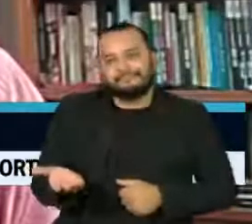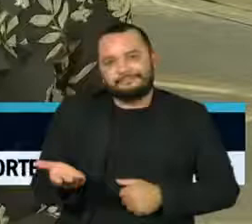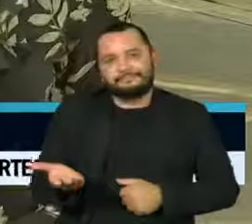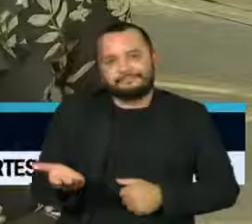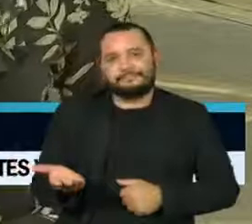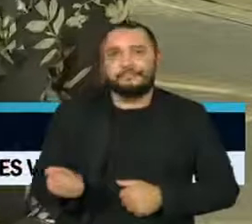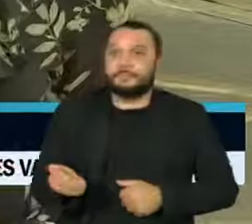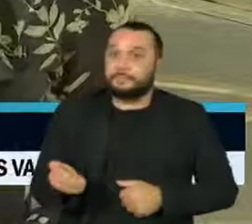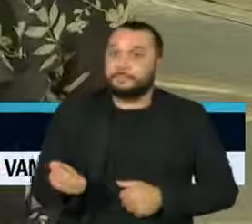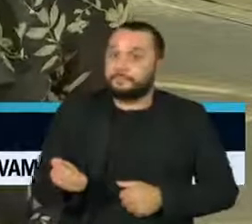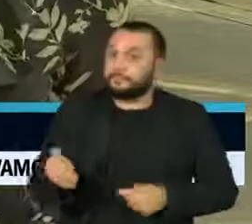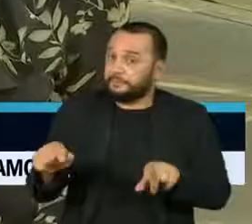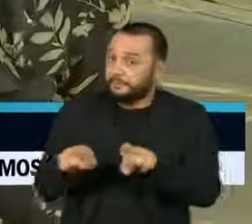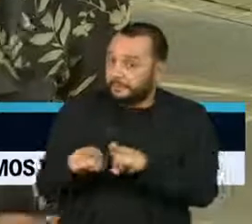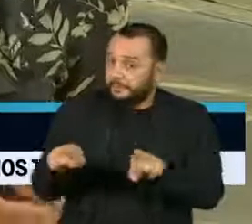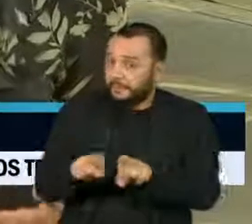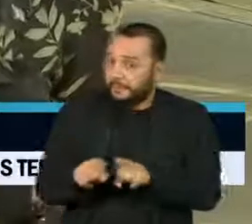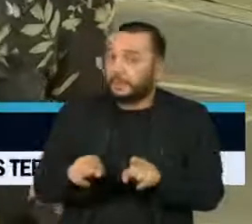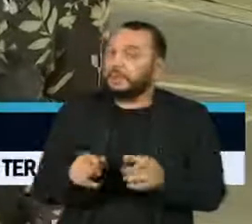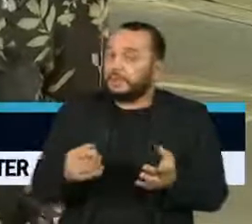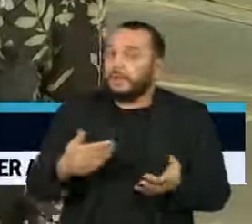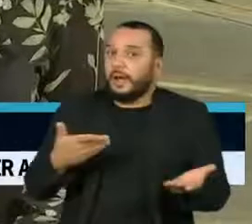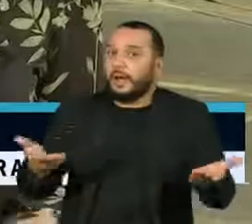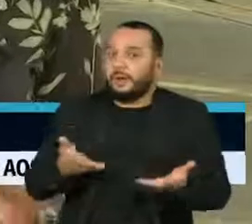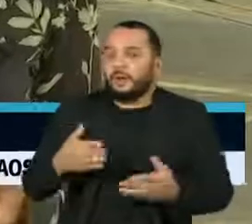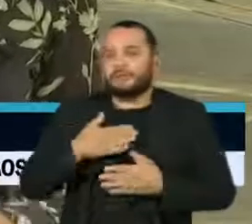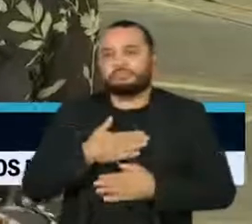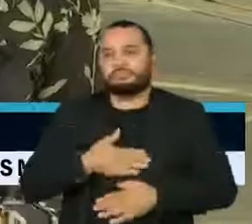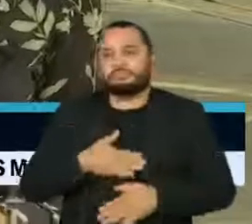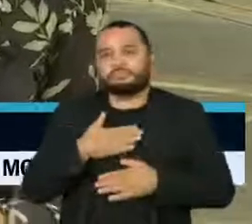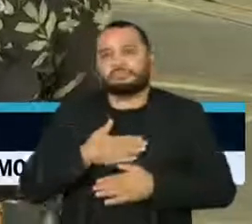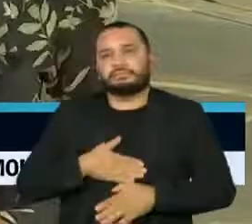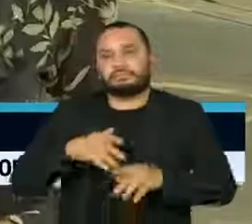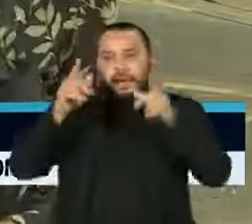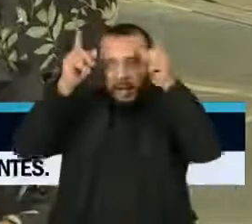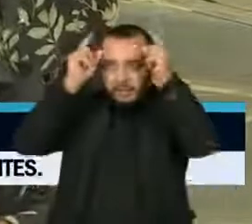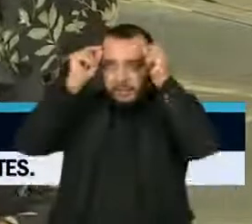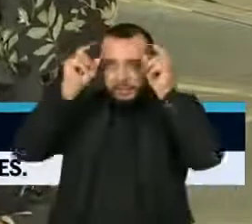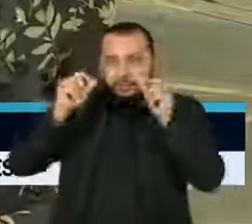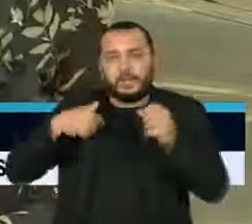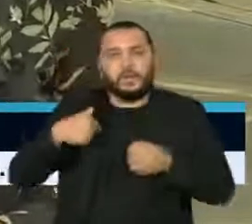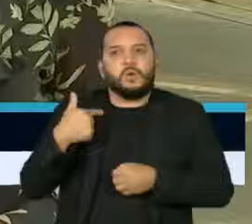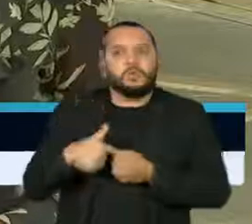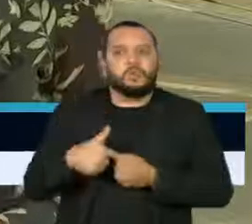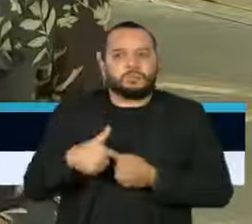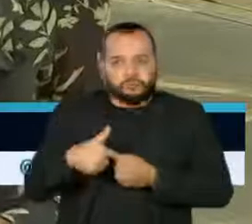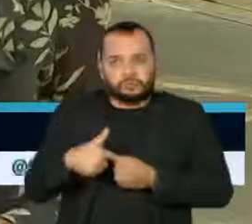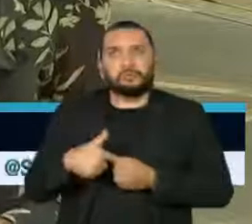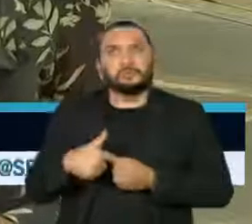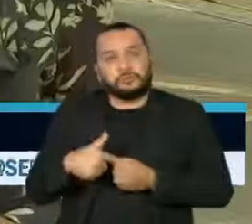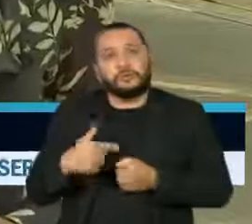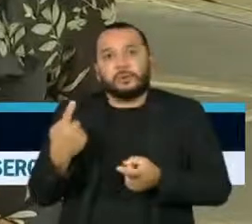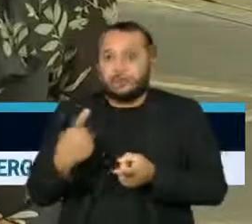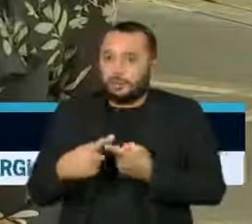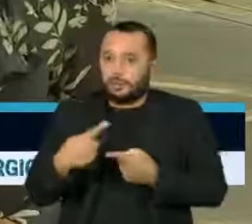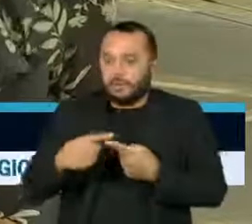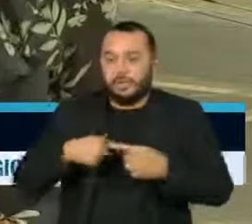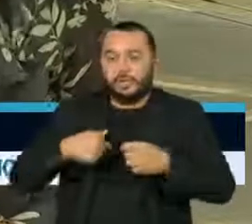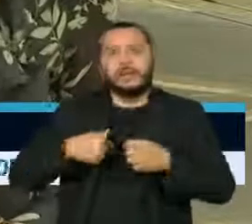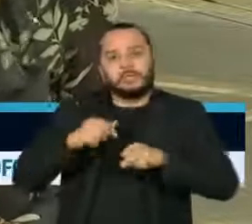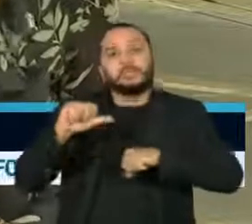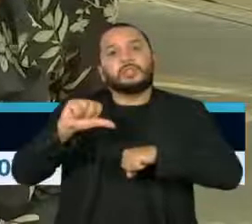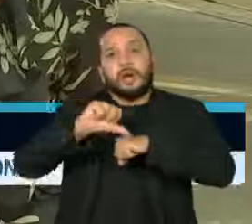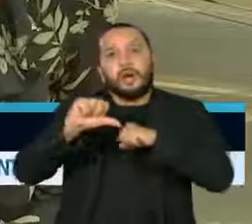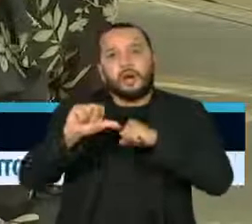população. Desta vez, o alívio, ainda que modesto, veio dos combustíveis. O avanço da Ômicron aumentou